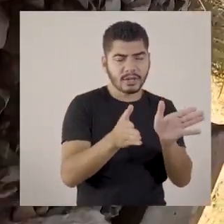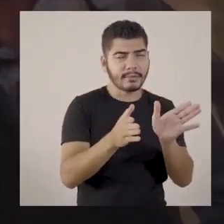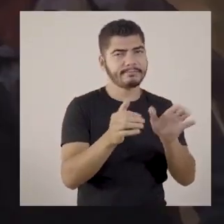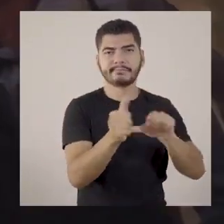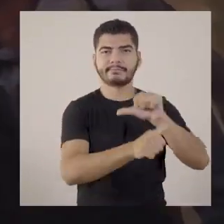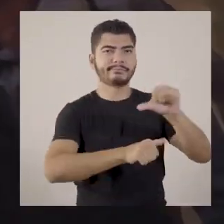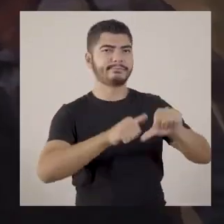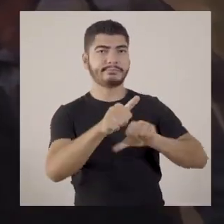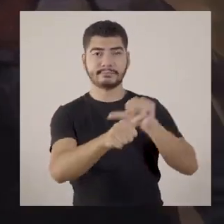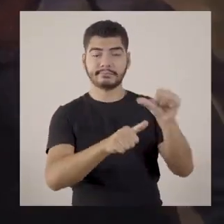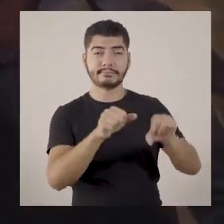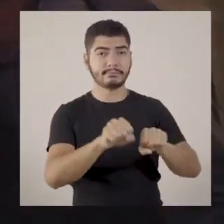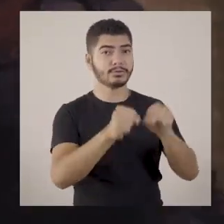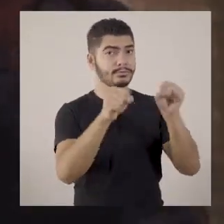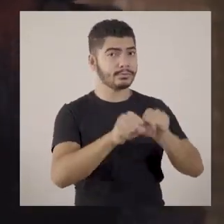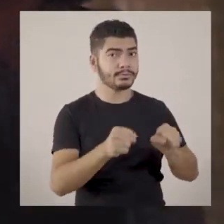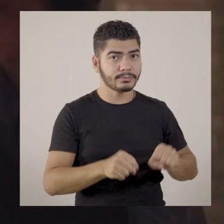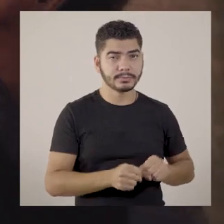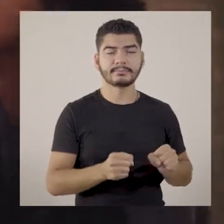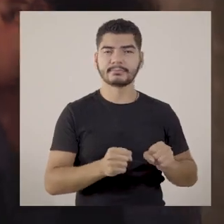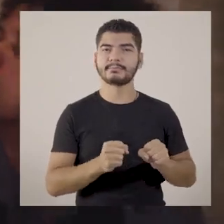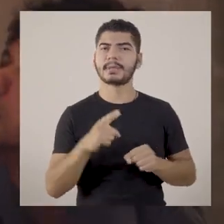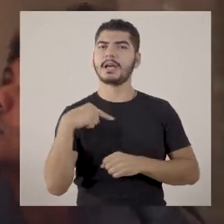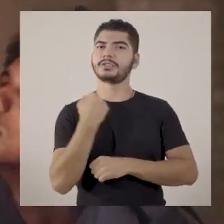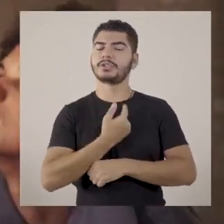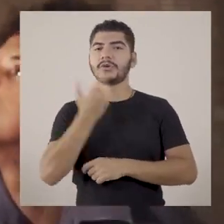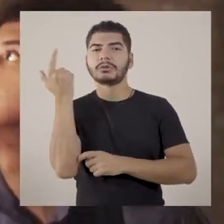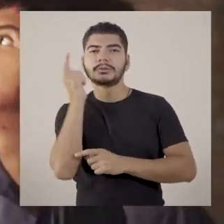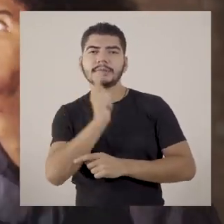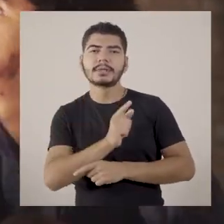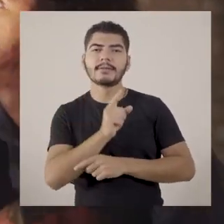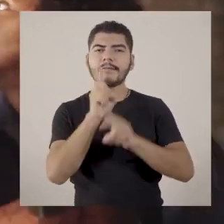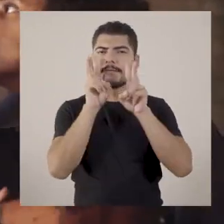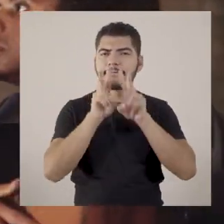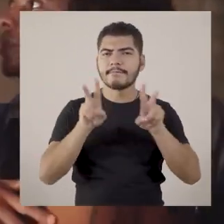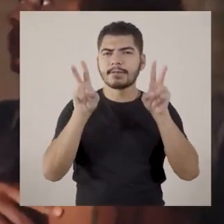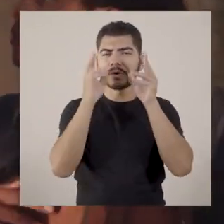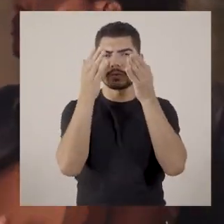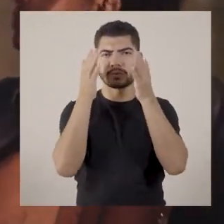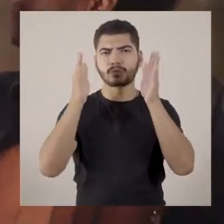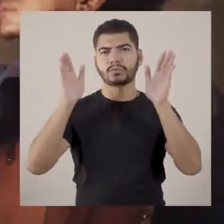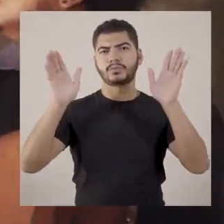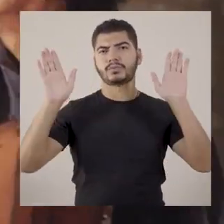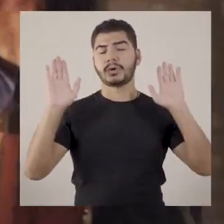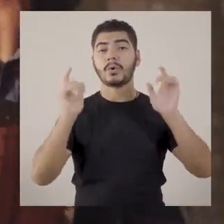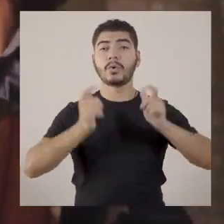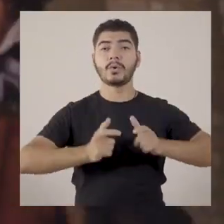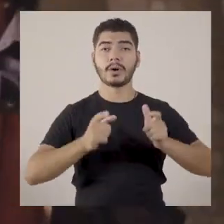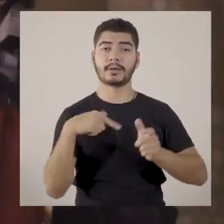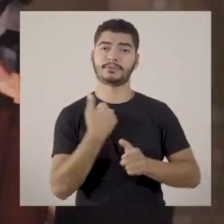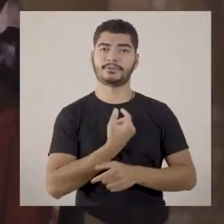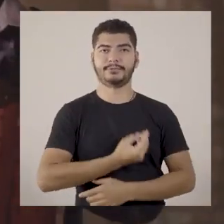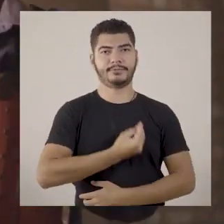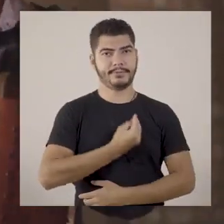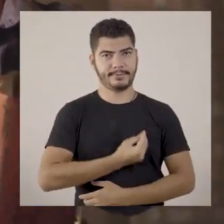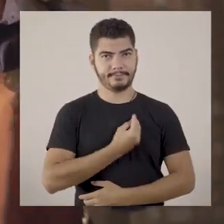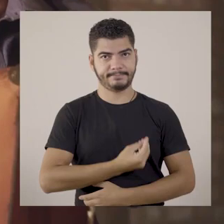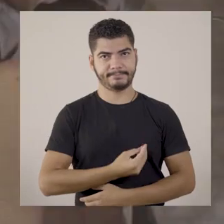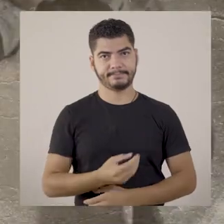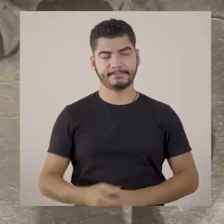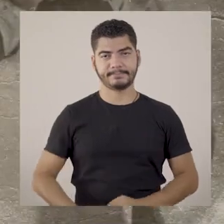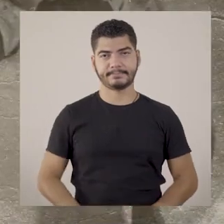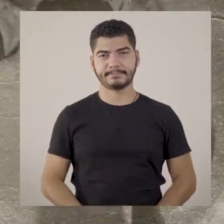e ideais, para assim conseguirmos ter uma visão mais ampliada do lugar onde vivemos.